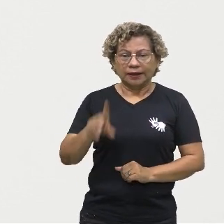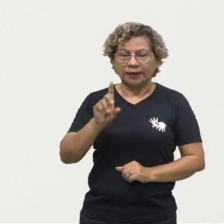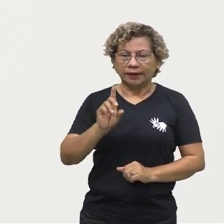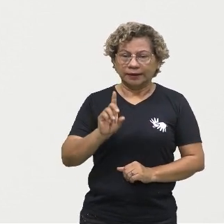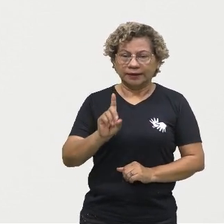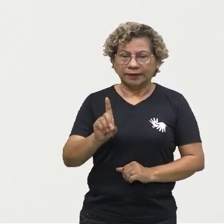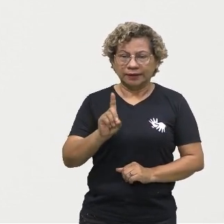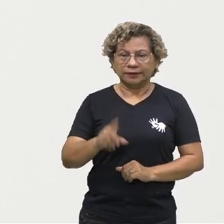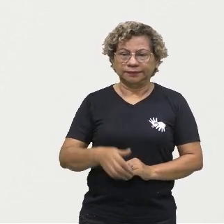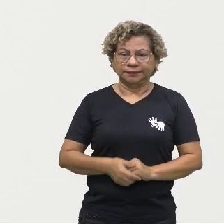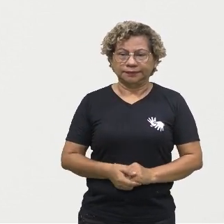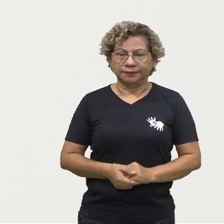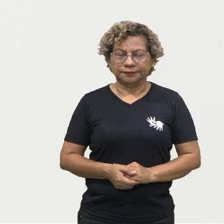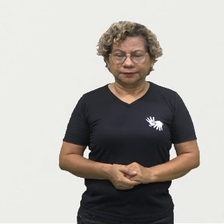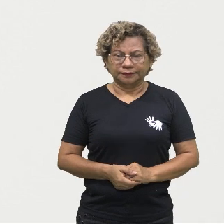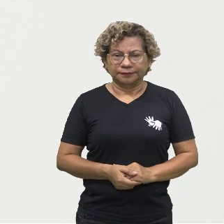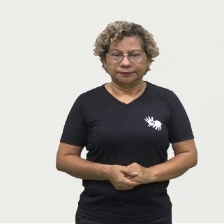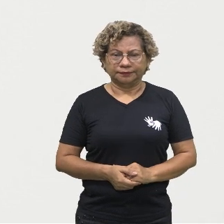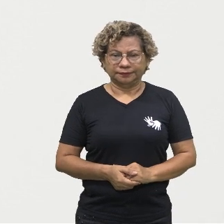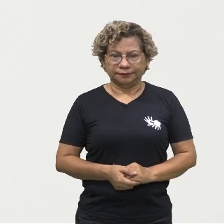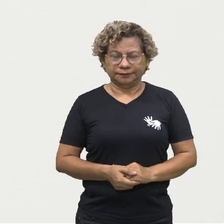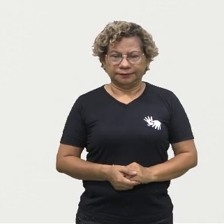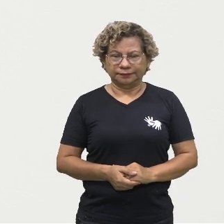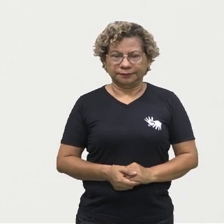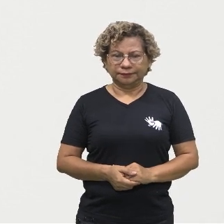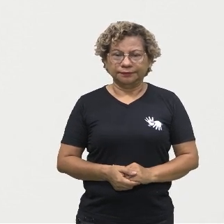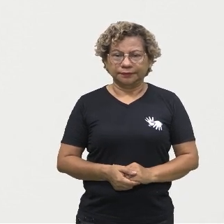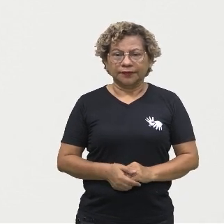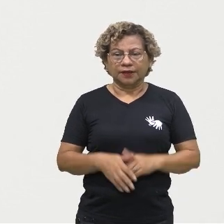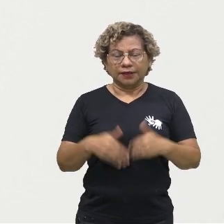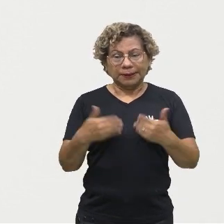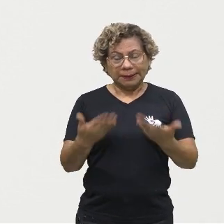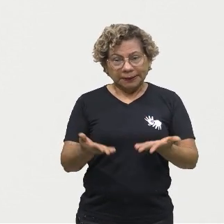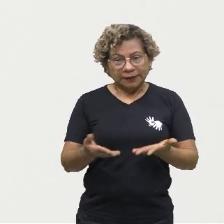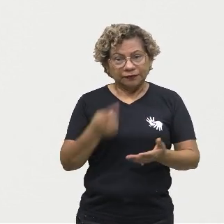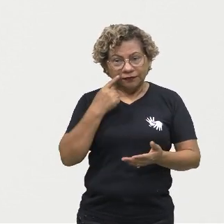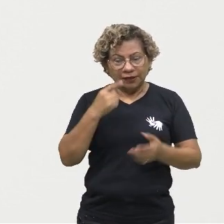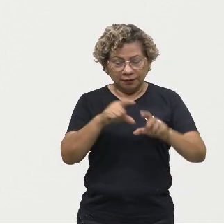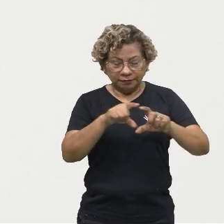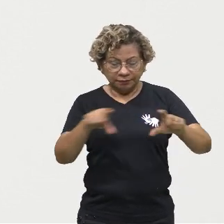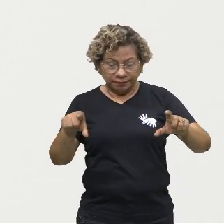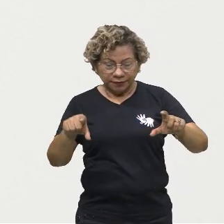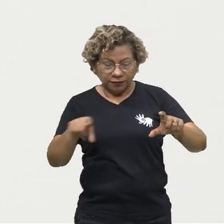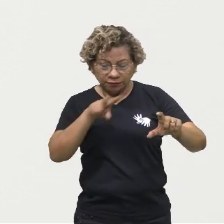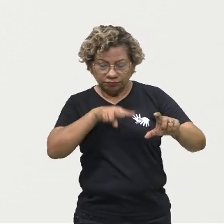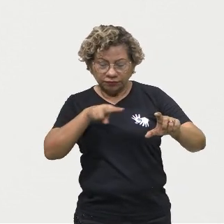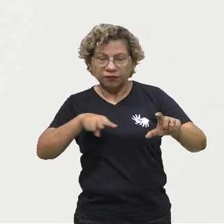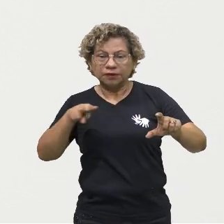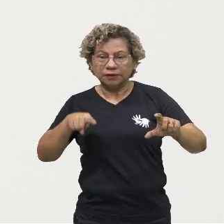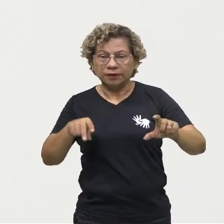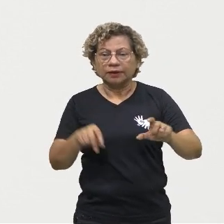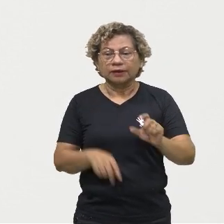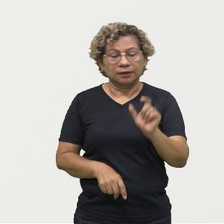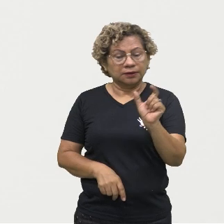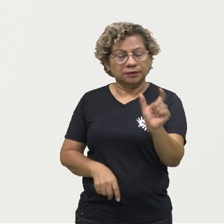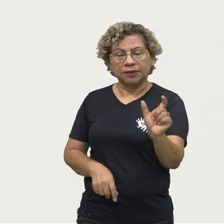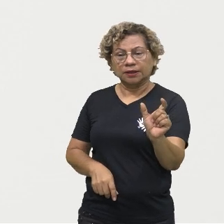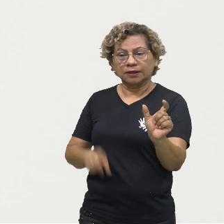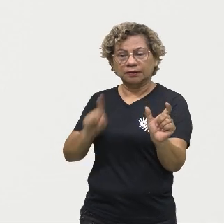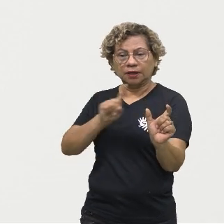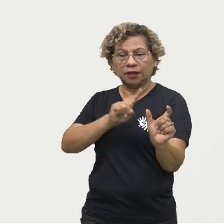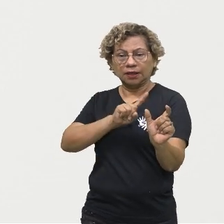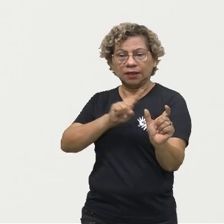pelo reconhecimento do grupo religioso. Aqui pegou esta palavrinha, porque é exatamente